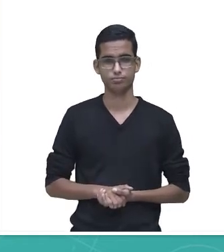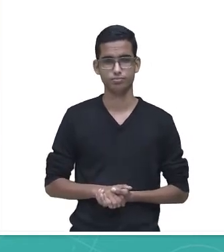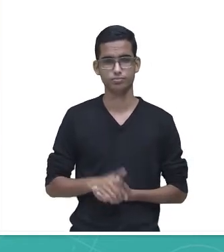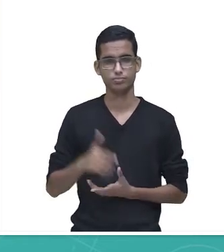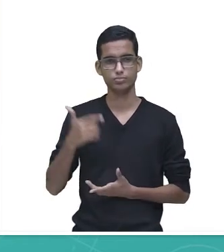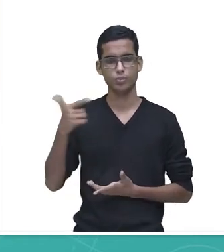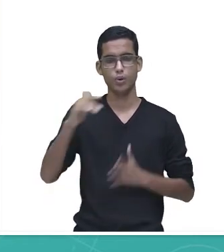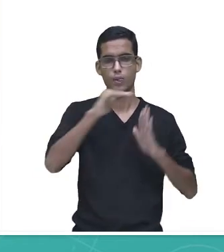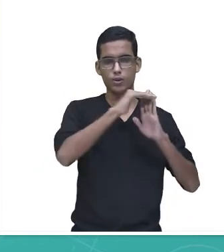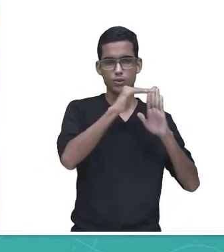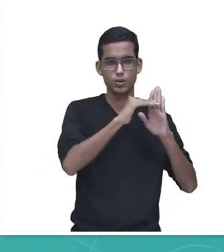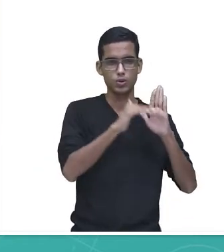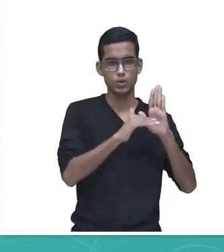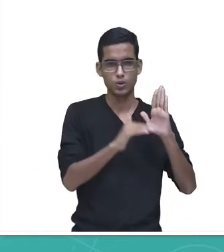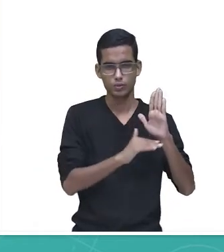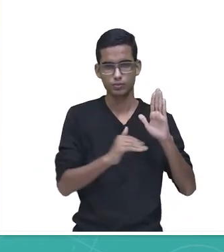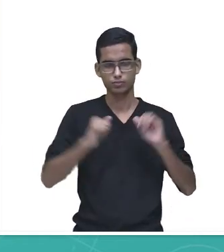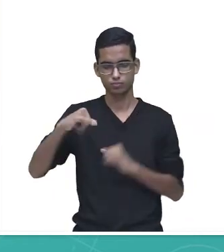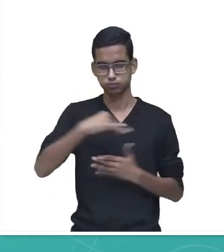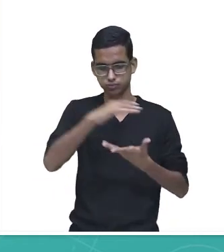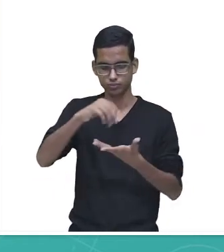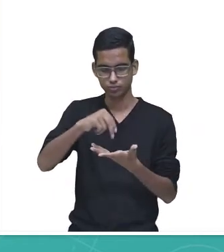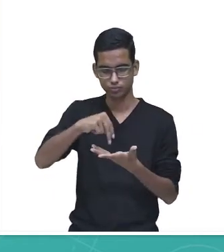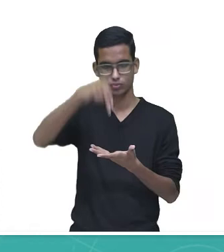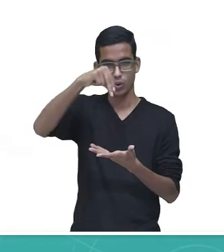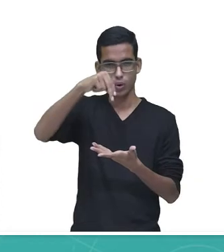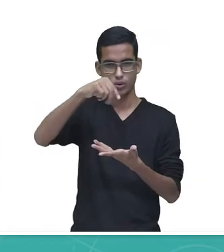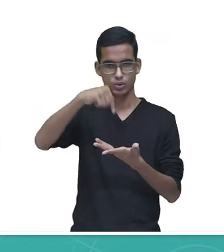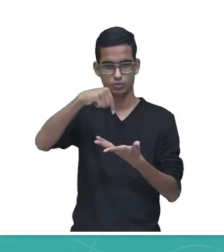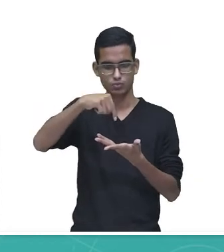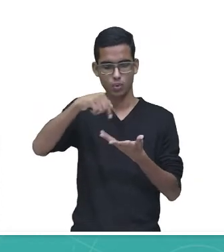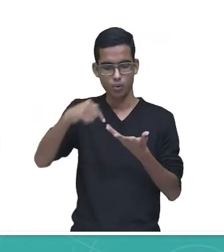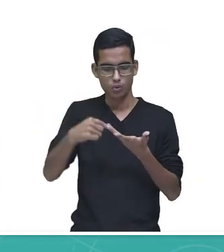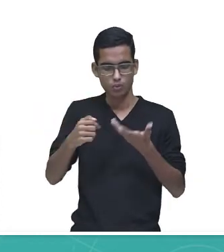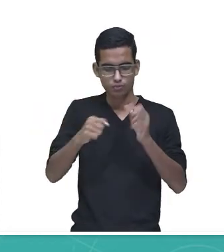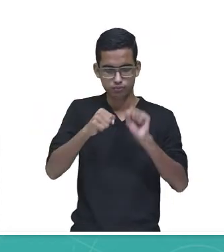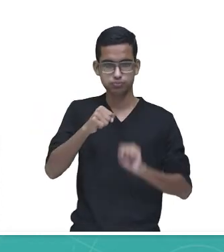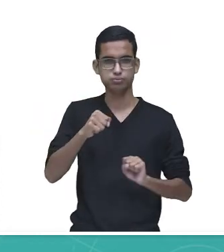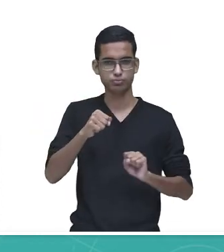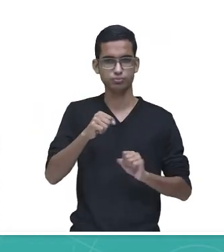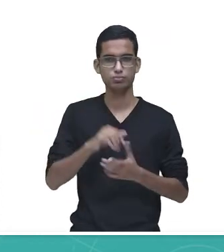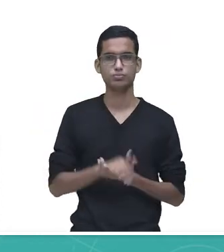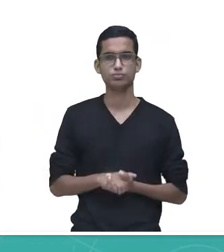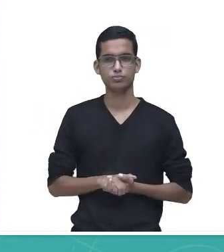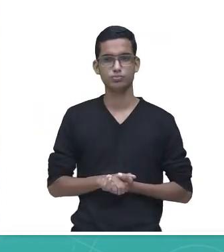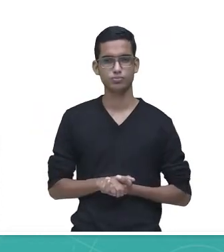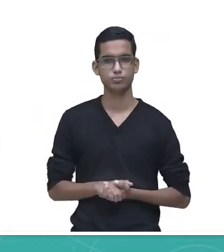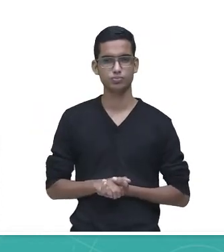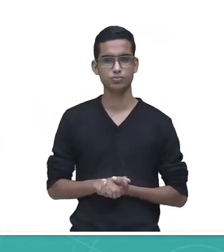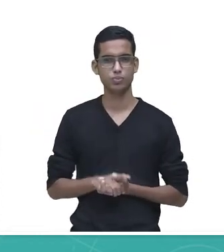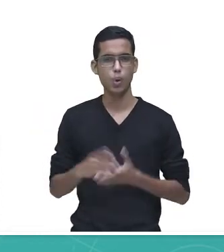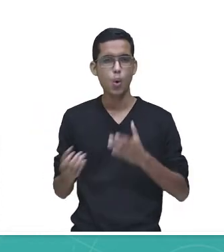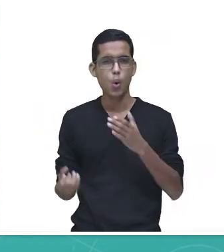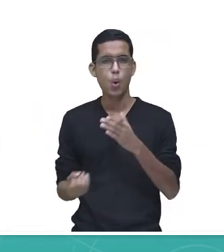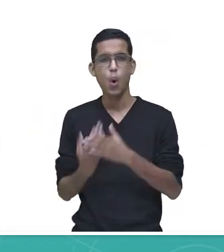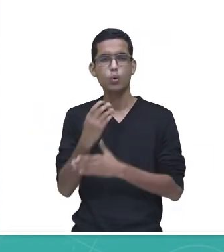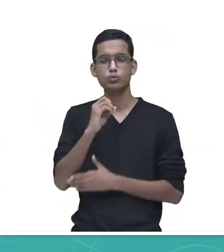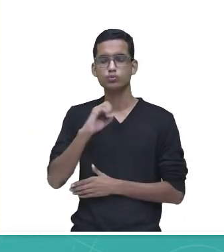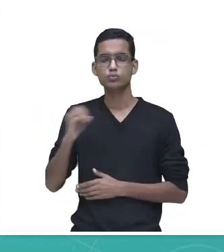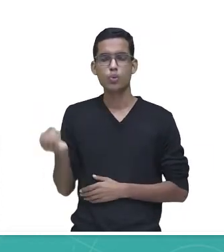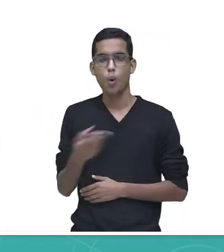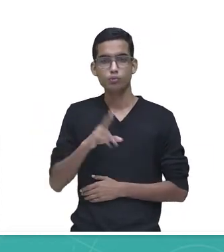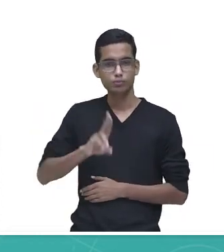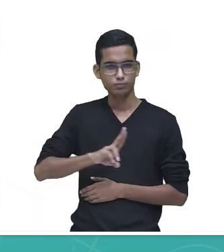classificação, norte-sul geoeconômico, tá? Que é a partir do século XX, surge uma nova denominação, países do